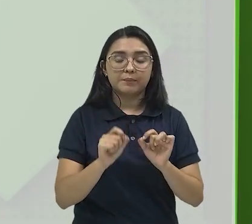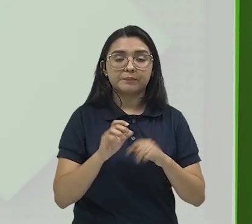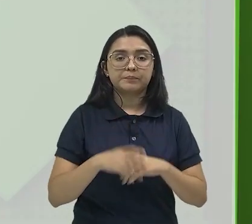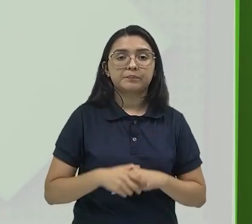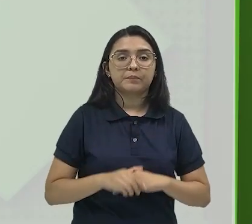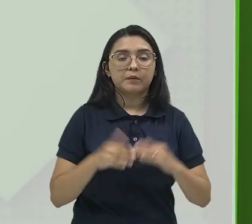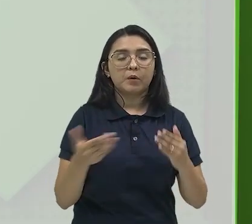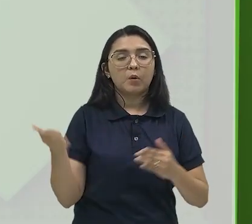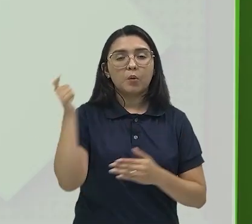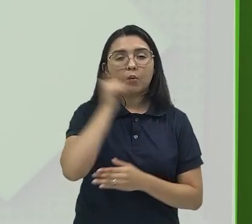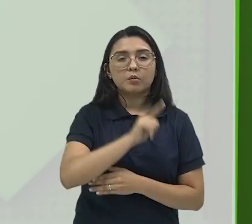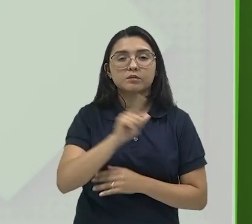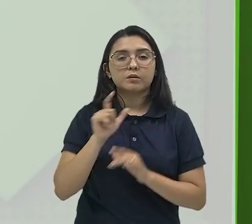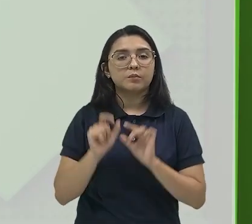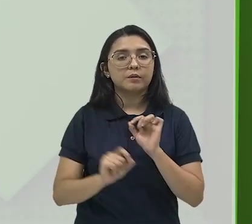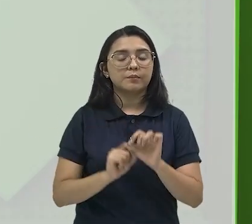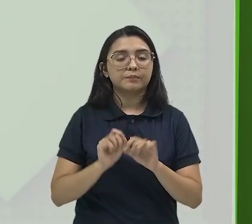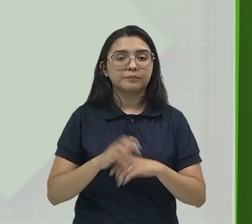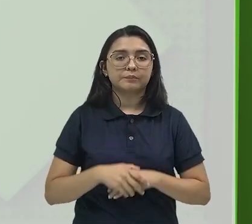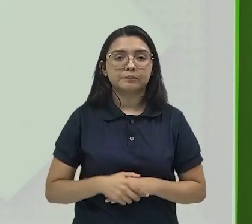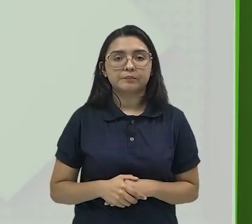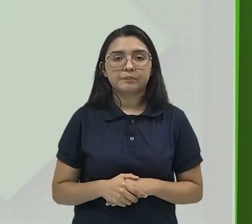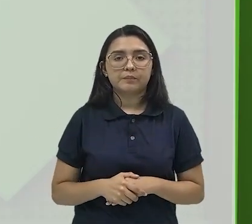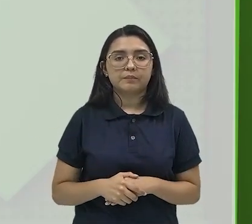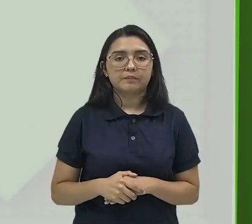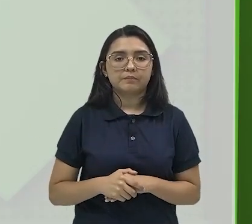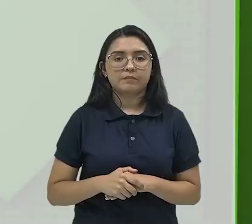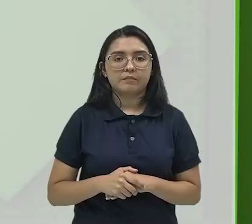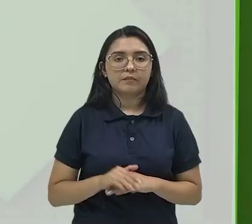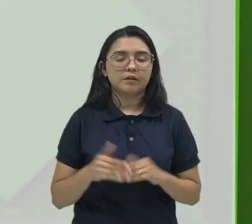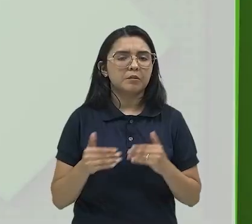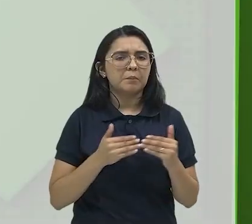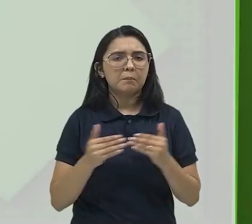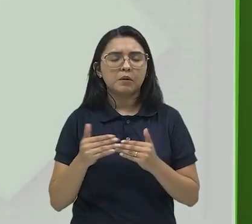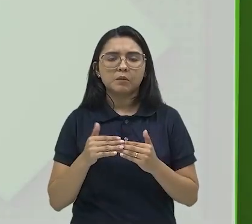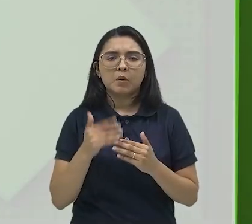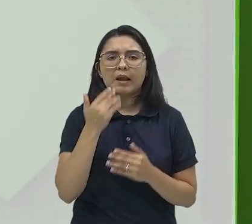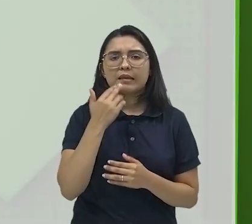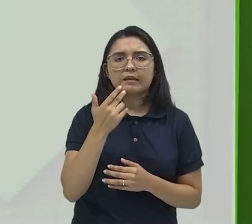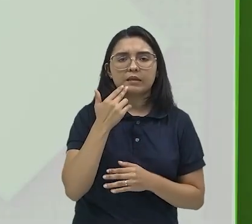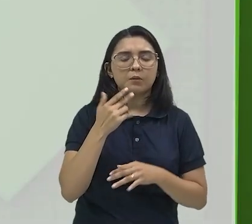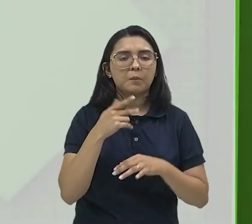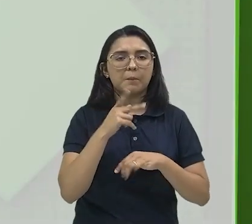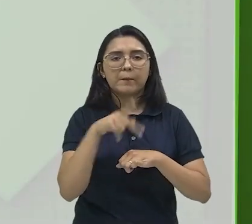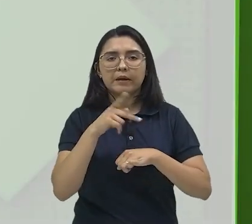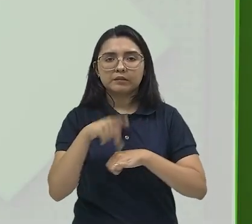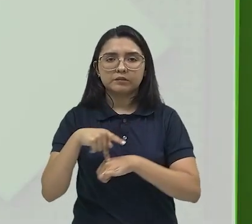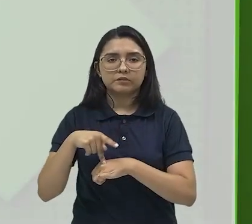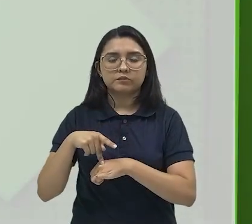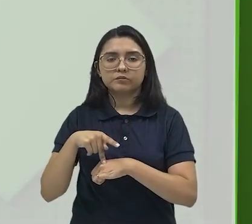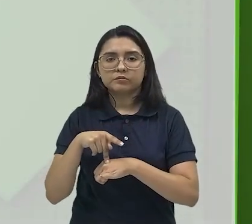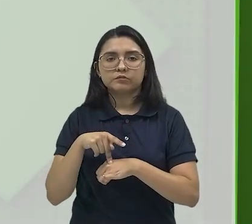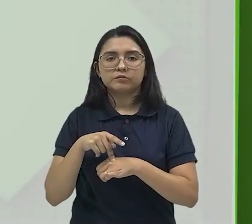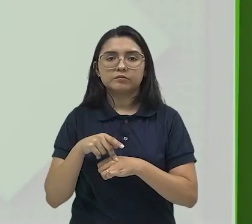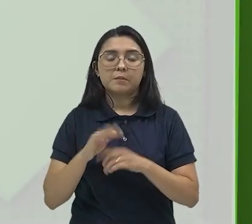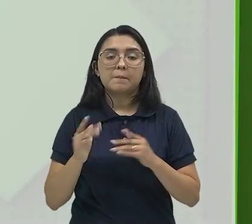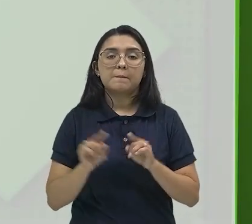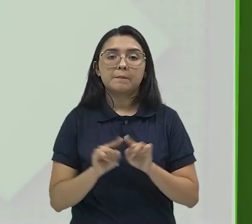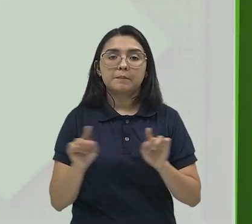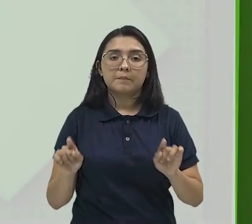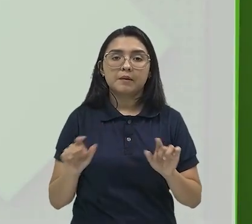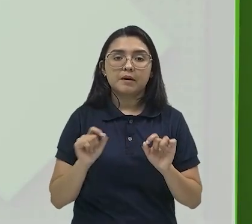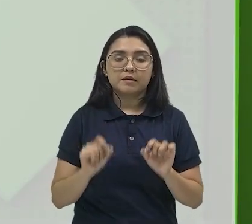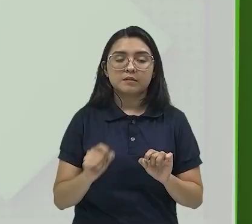a conseguir, não importa a língua, o país que esteja, aquele